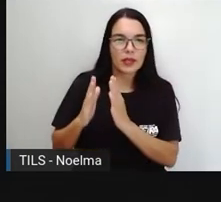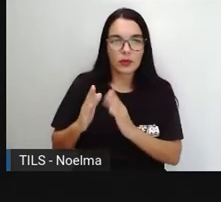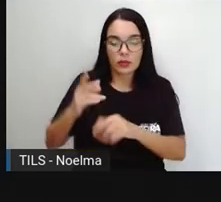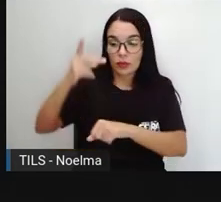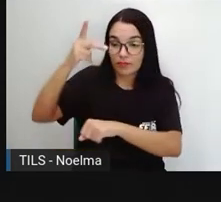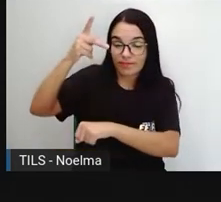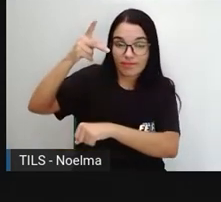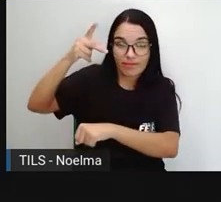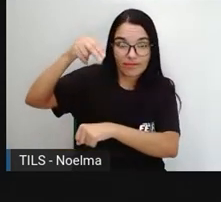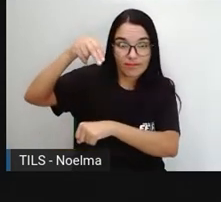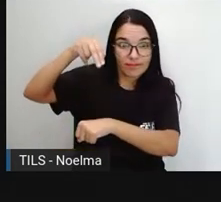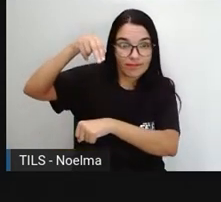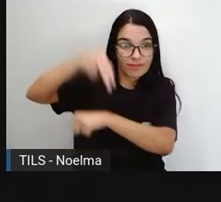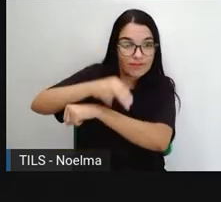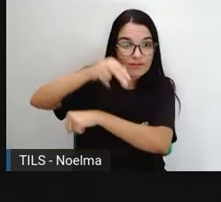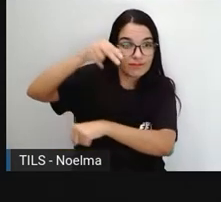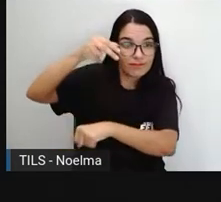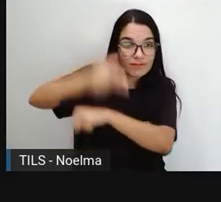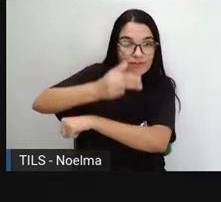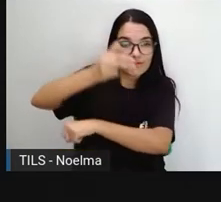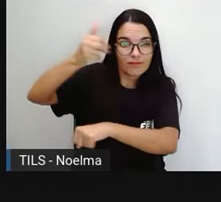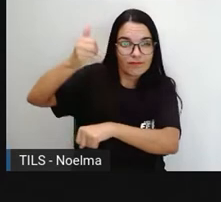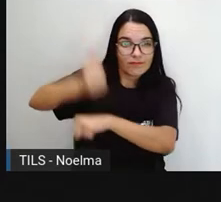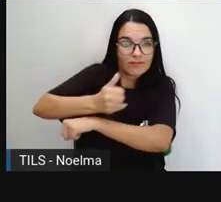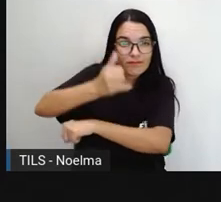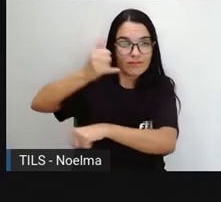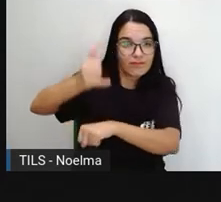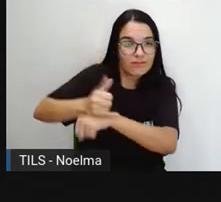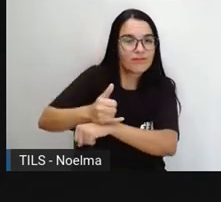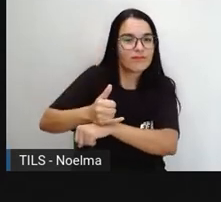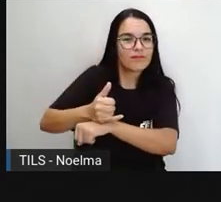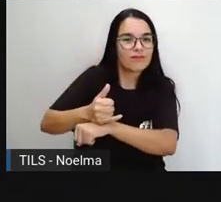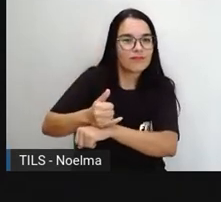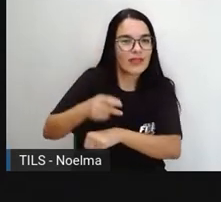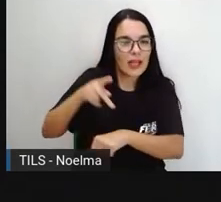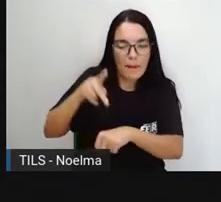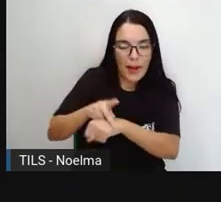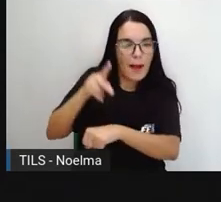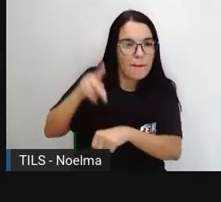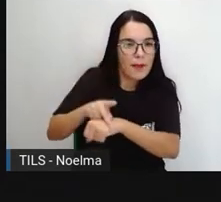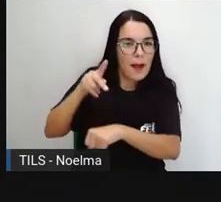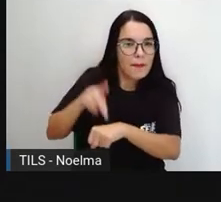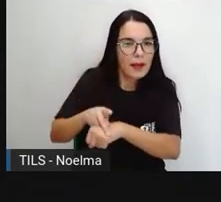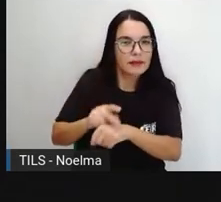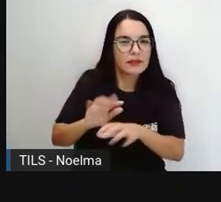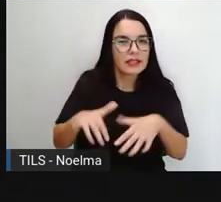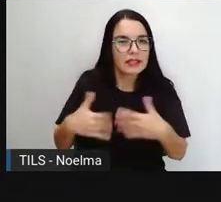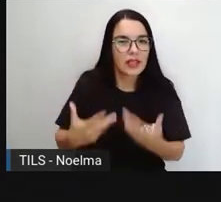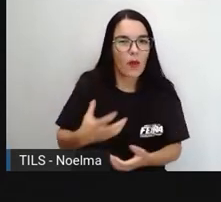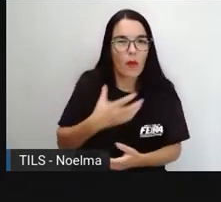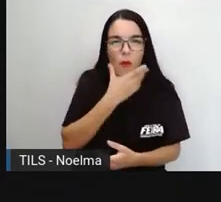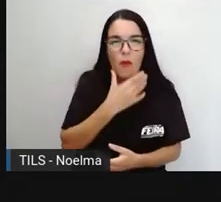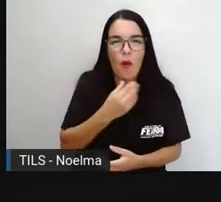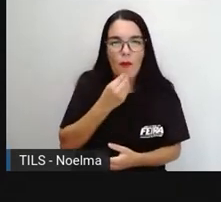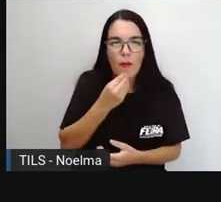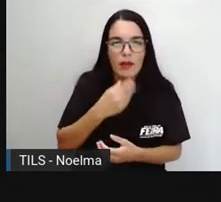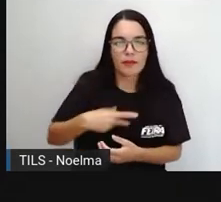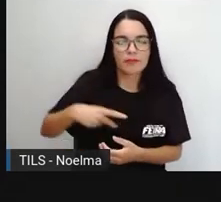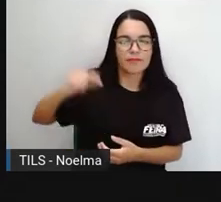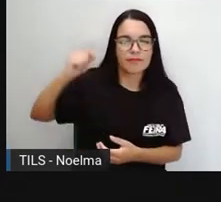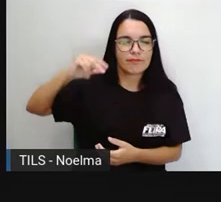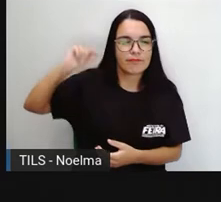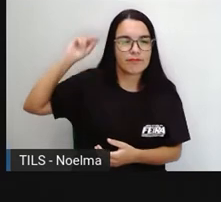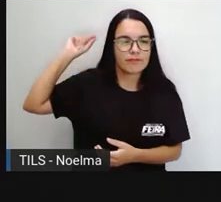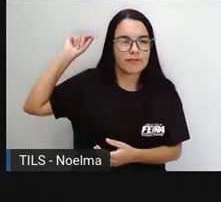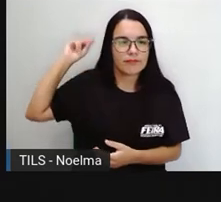Neolítico. E neste sentido, podemos dizer que o homem pré-histórico viveu ao redor de 6 mil anos como nômade,